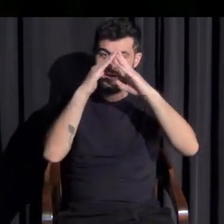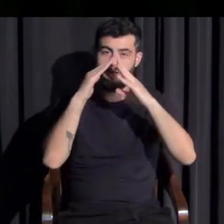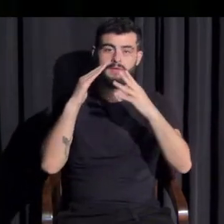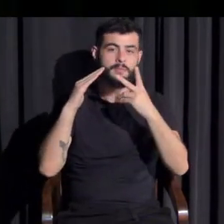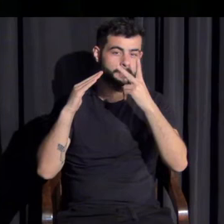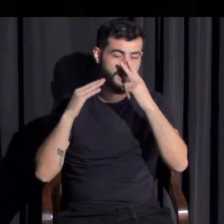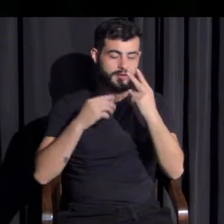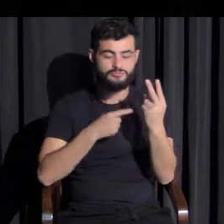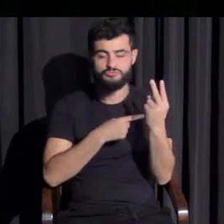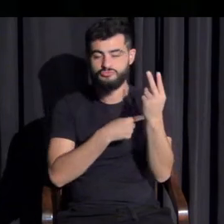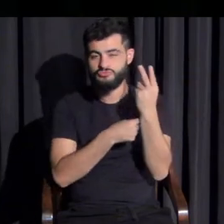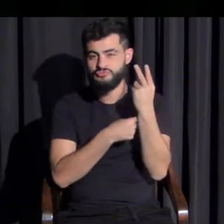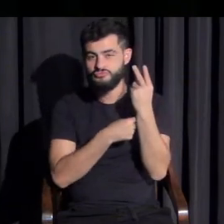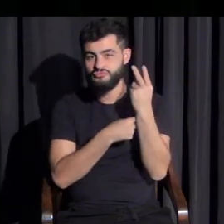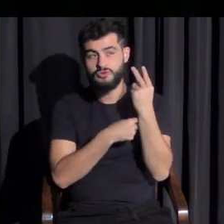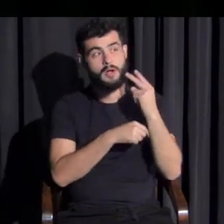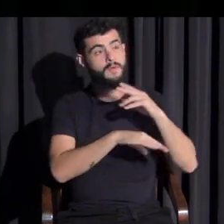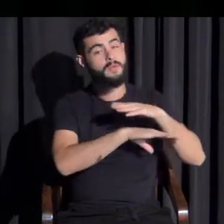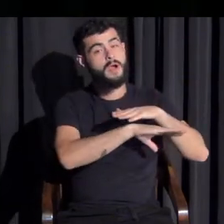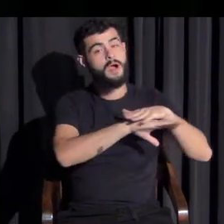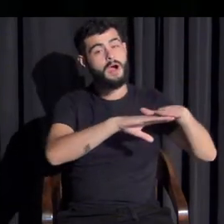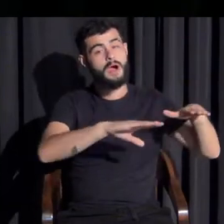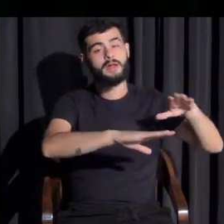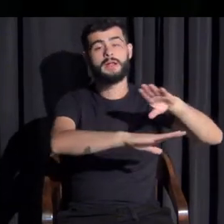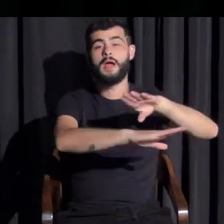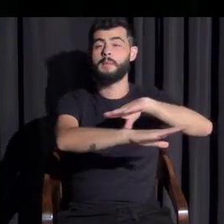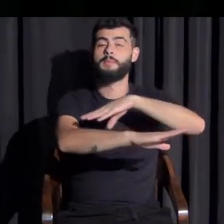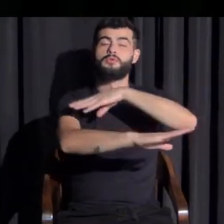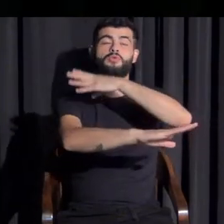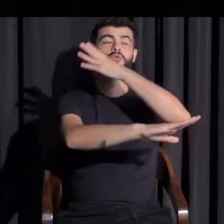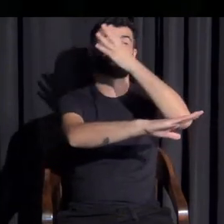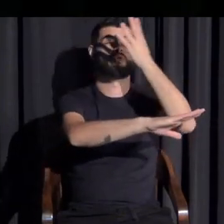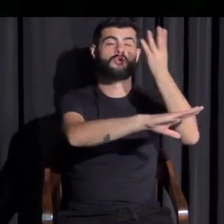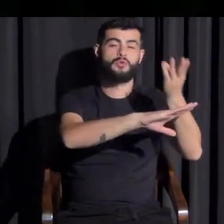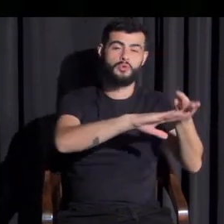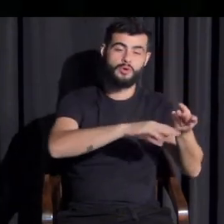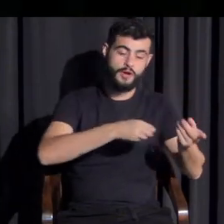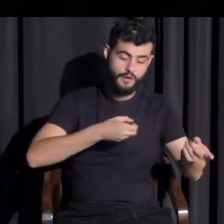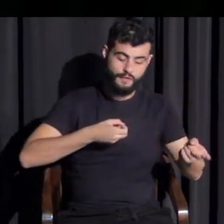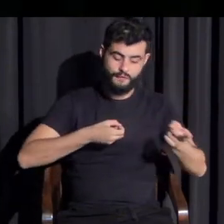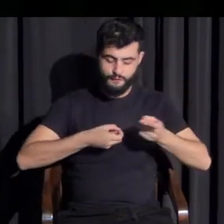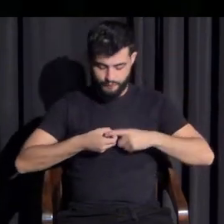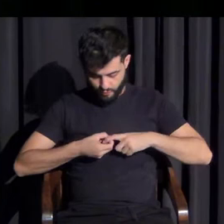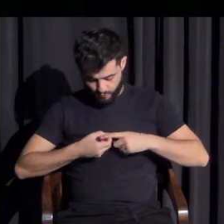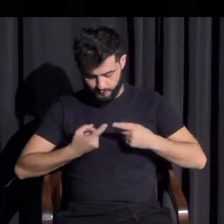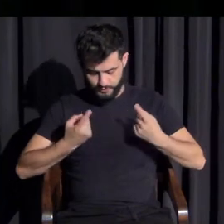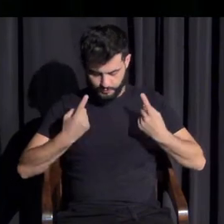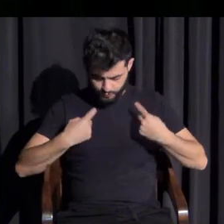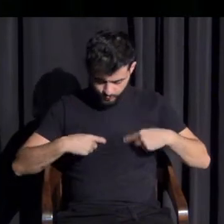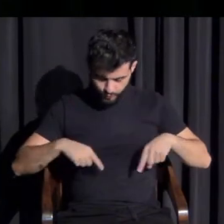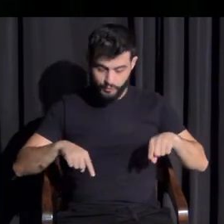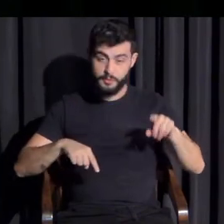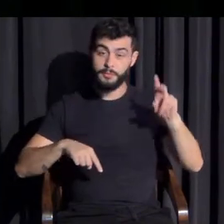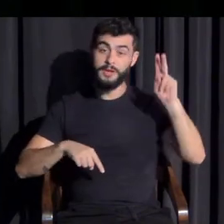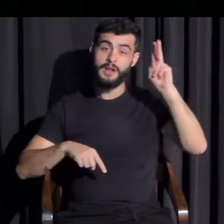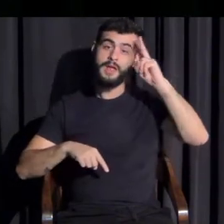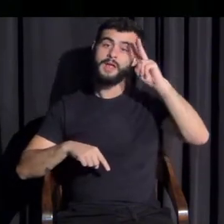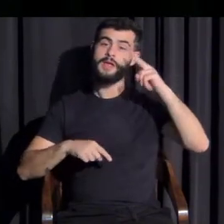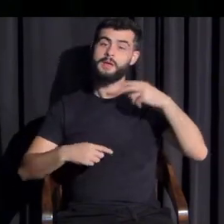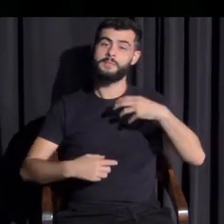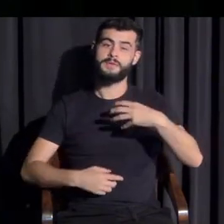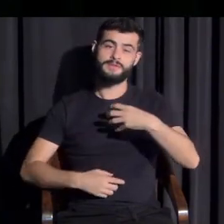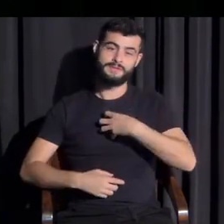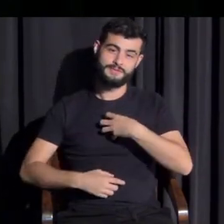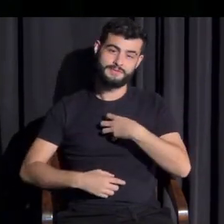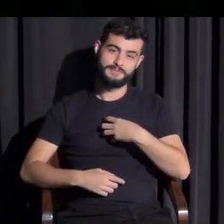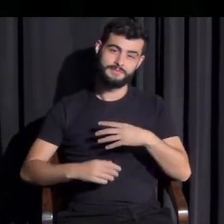diária e que a gente entre em contato com essa casa corpo e que a gente também possa imageticamente se